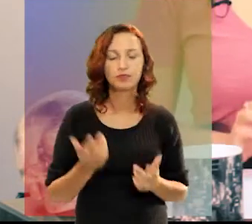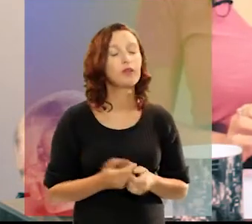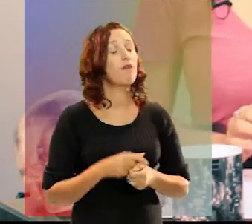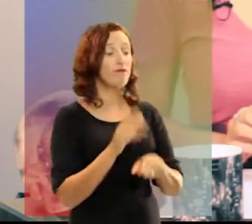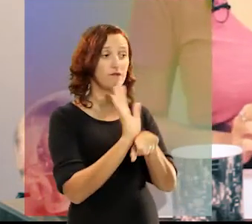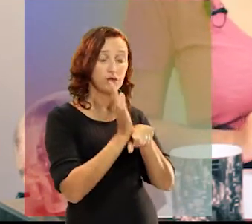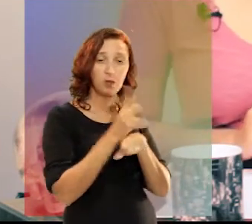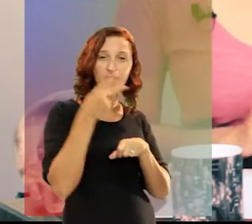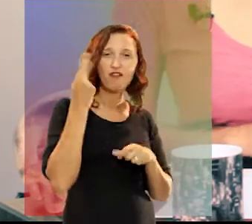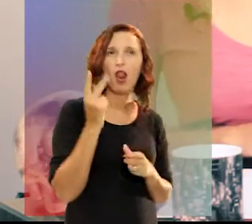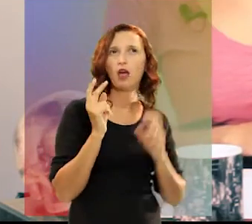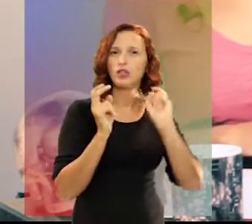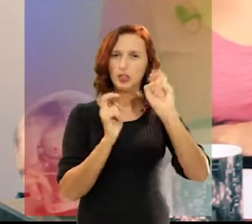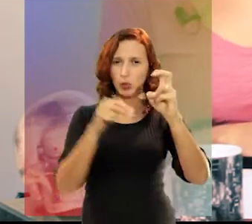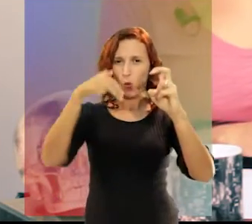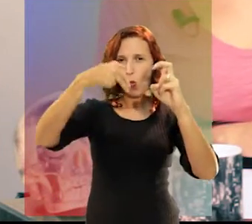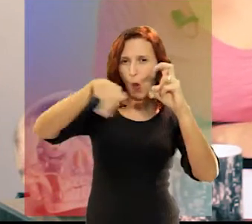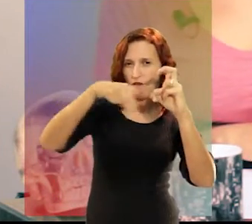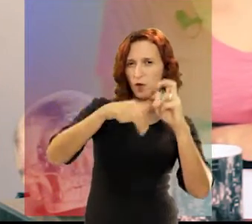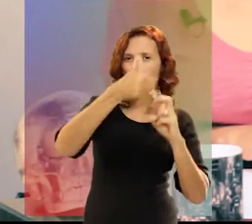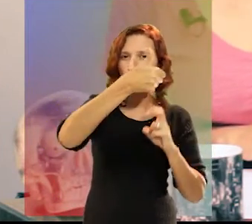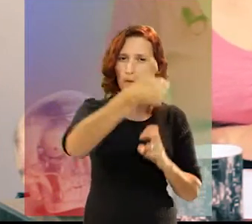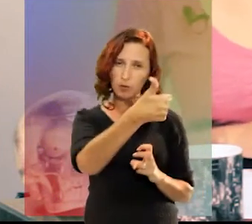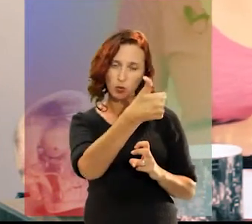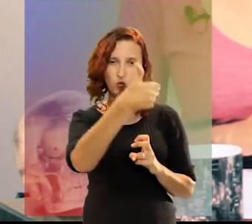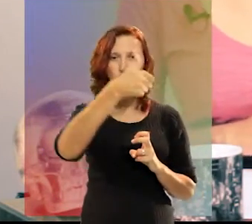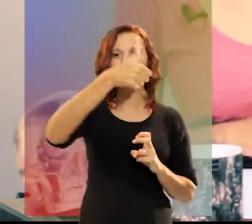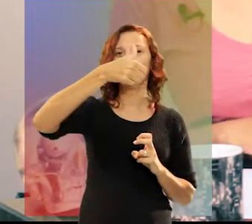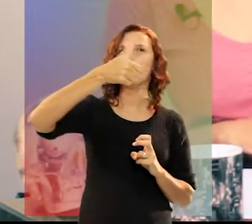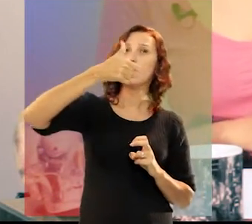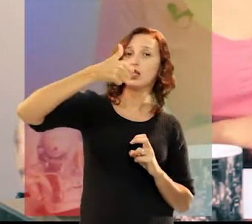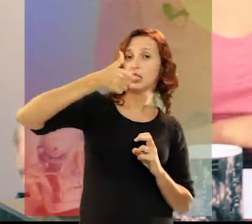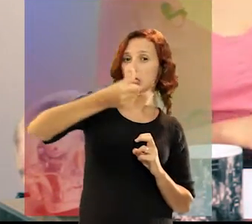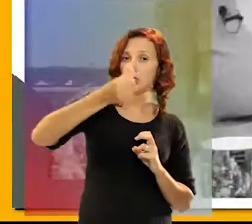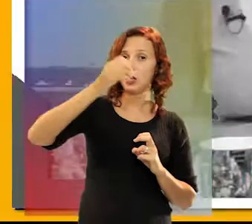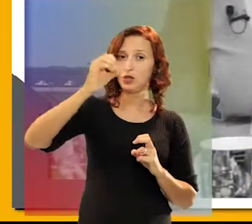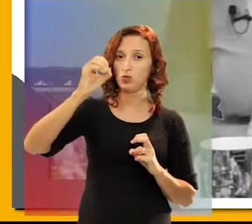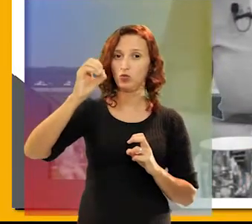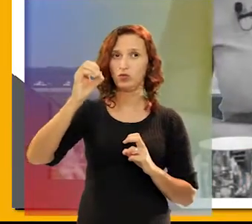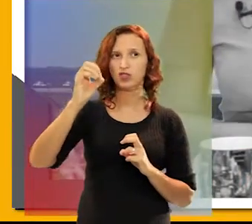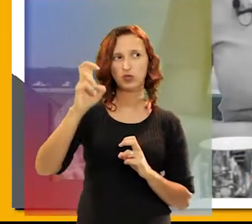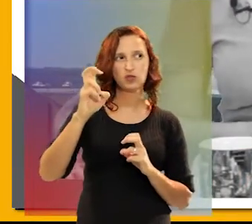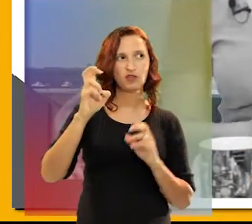história do filme remete ao dia 5 de novembro de 1605.